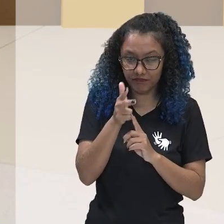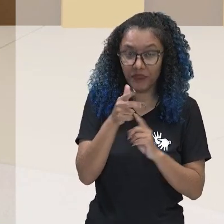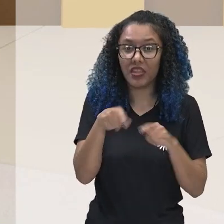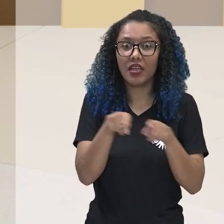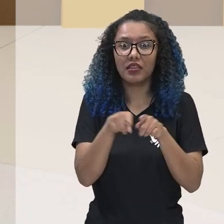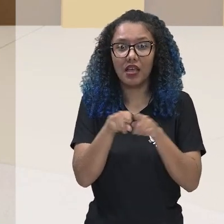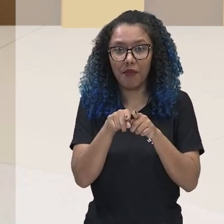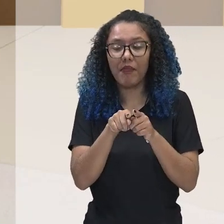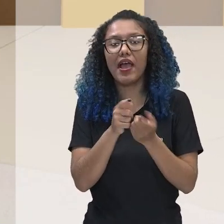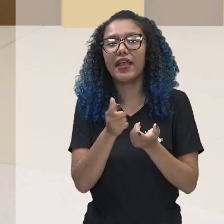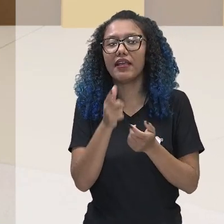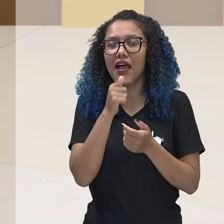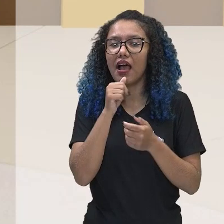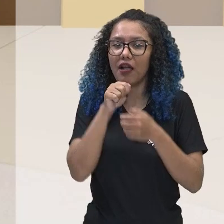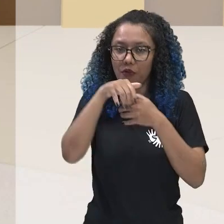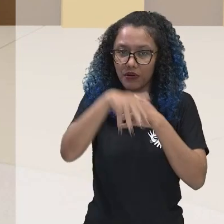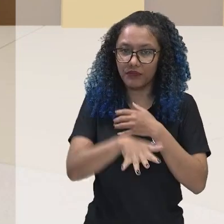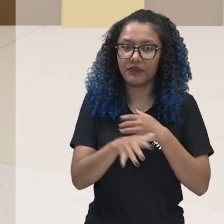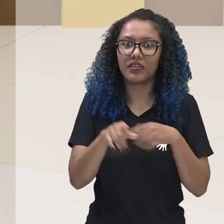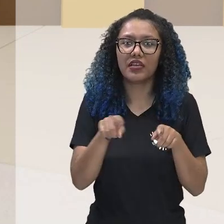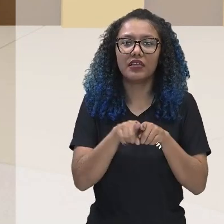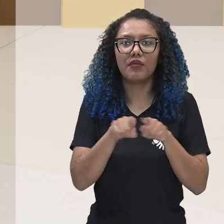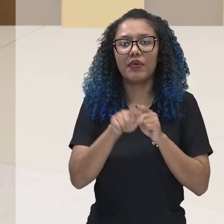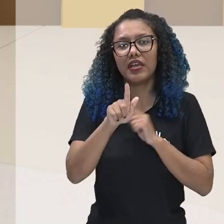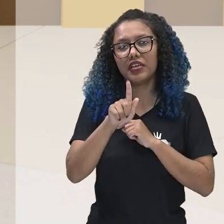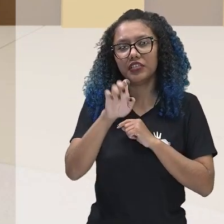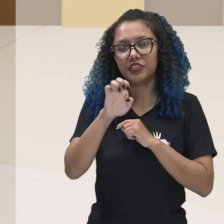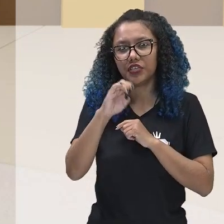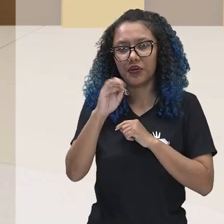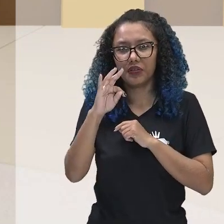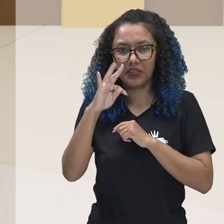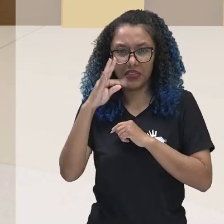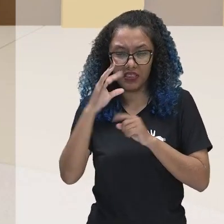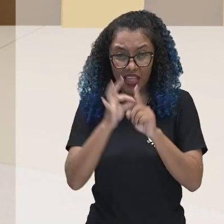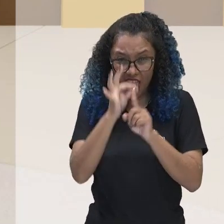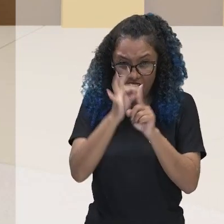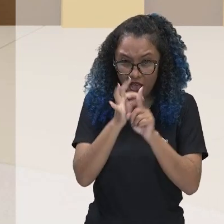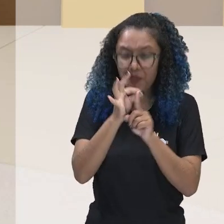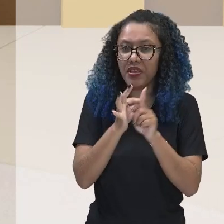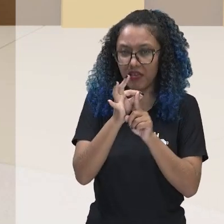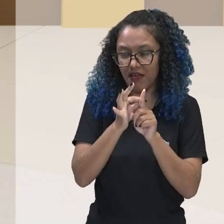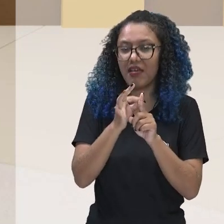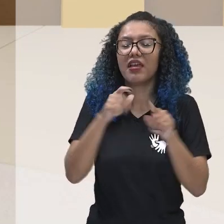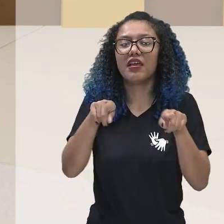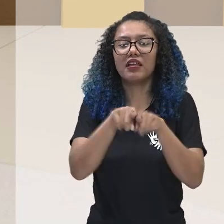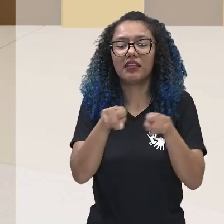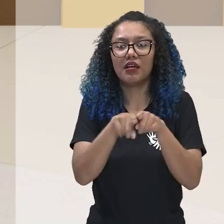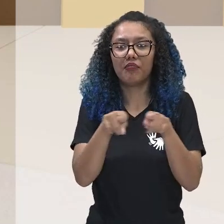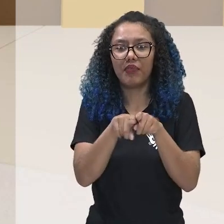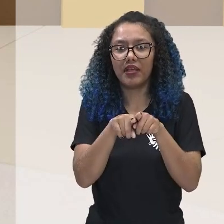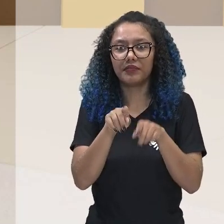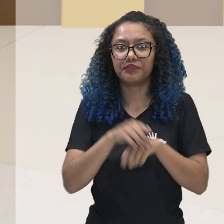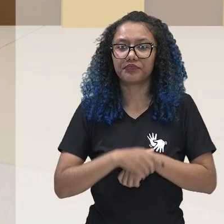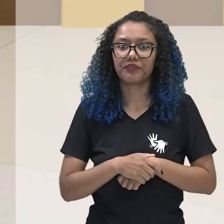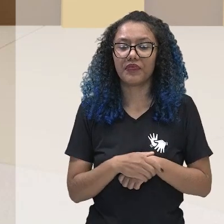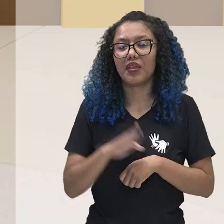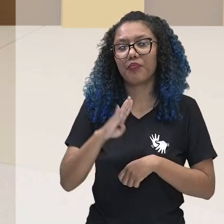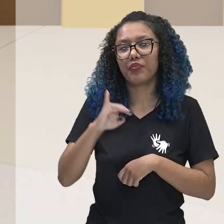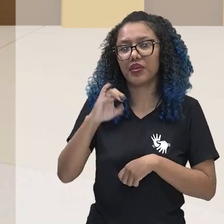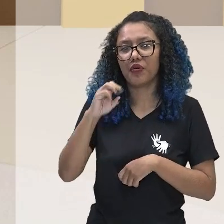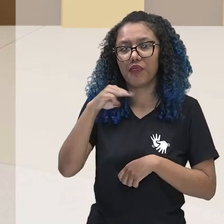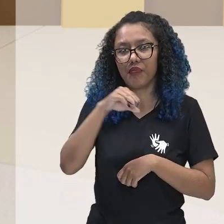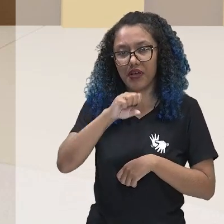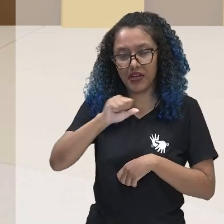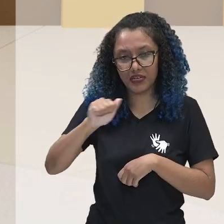a geotérmica e a de biomassa, tá bom? São todas ideias positivas